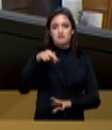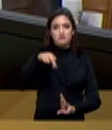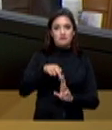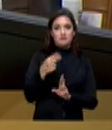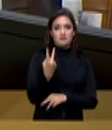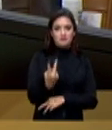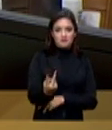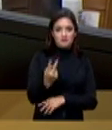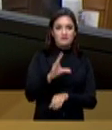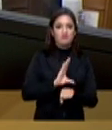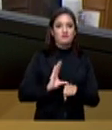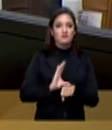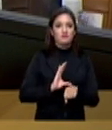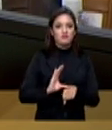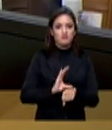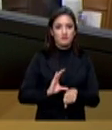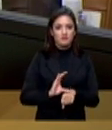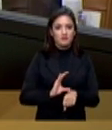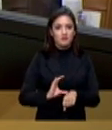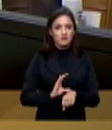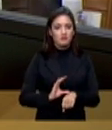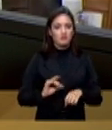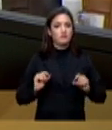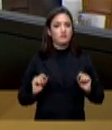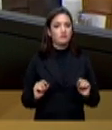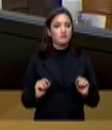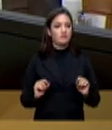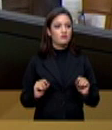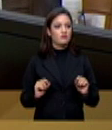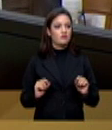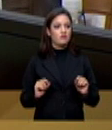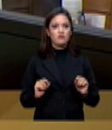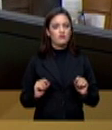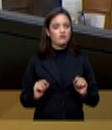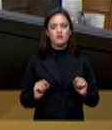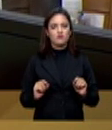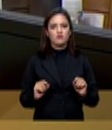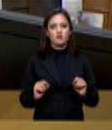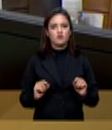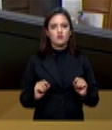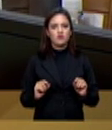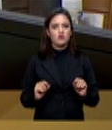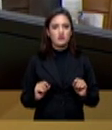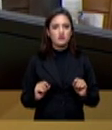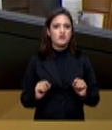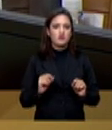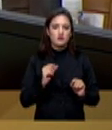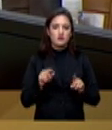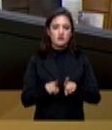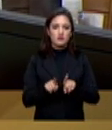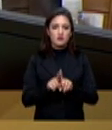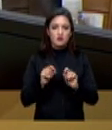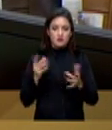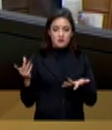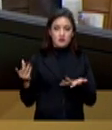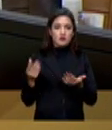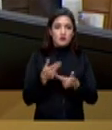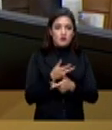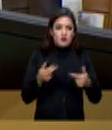da Constituição e mesmo ausência de criação de despesa também